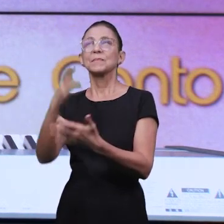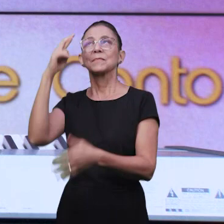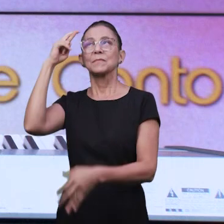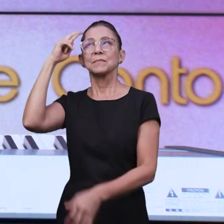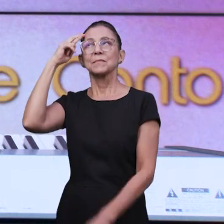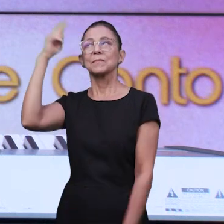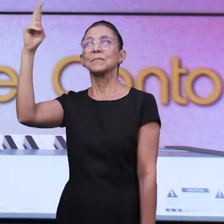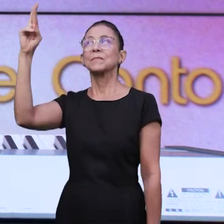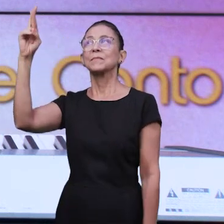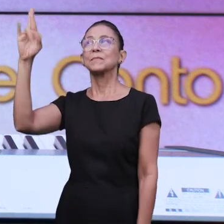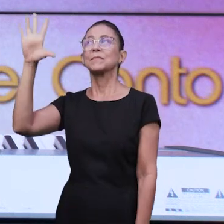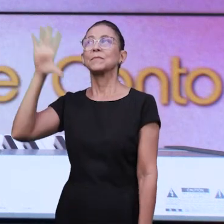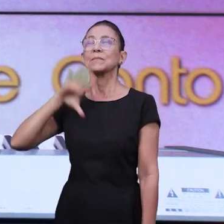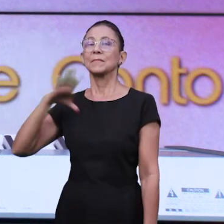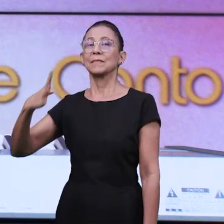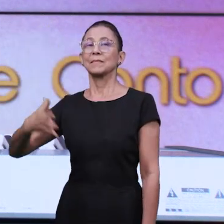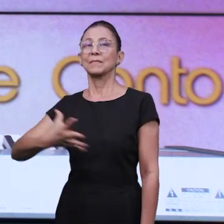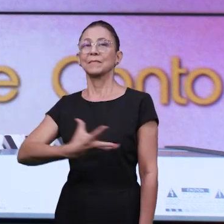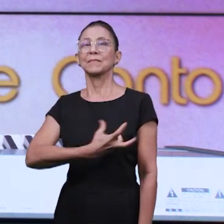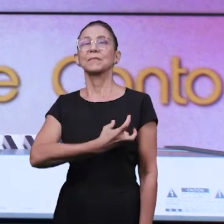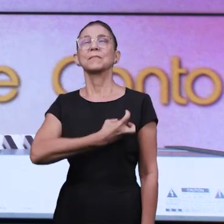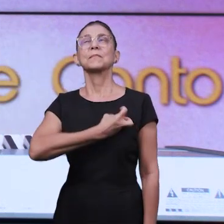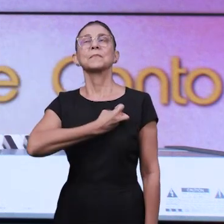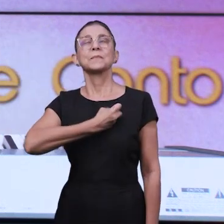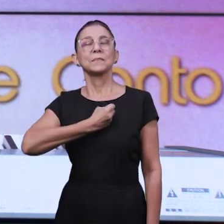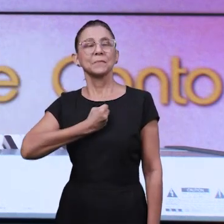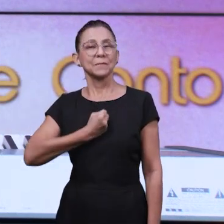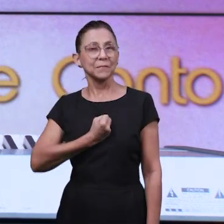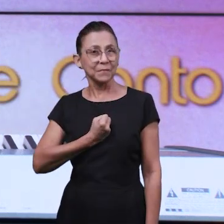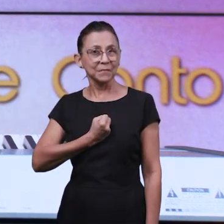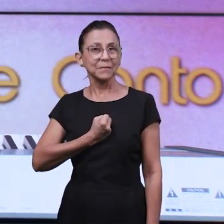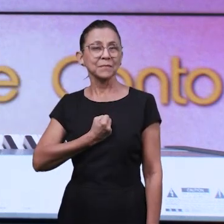confio, de ti vem minha